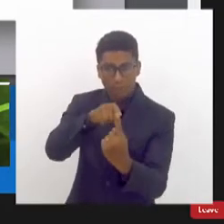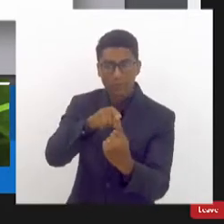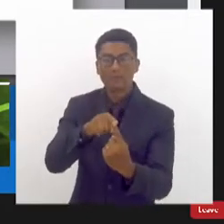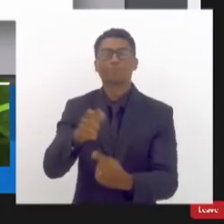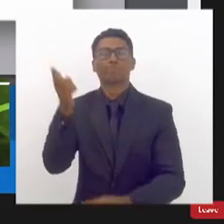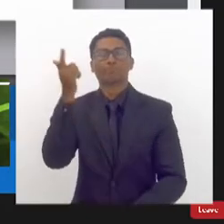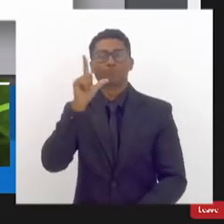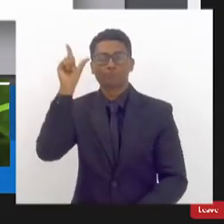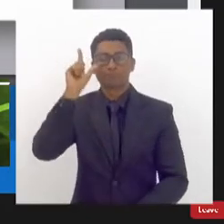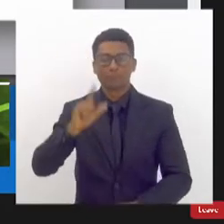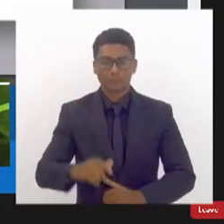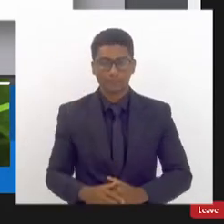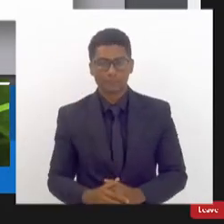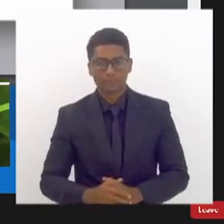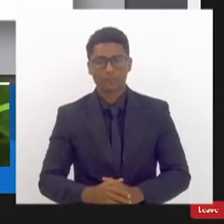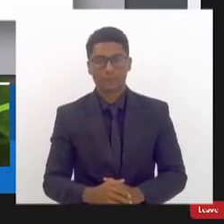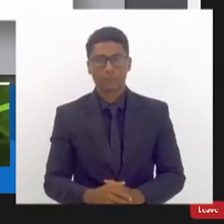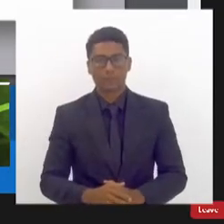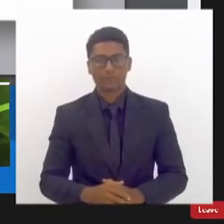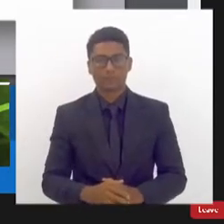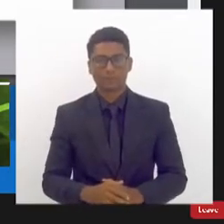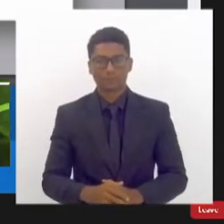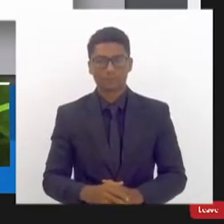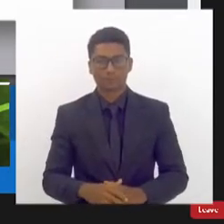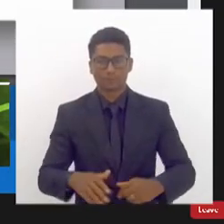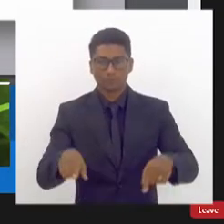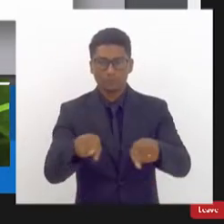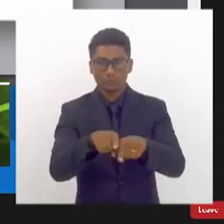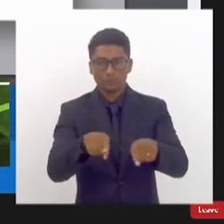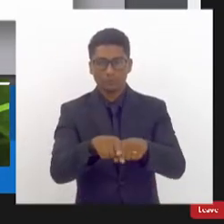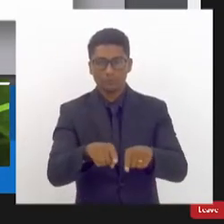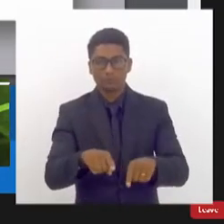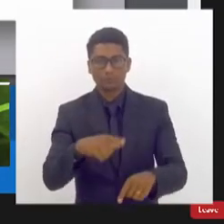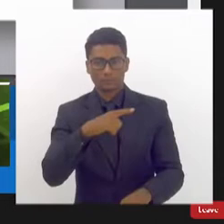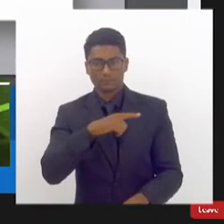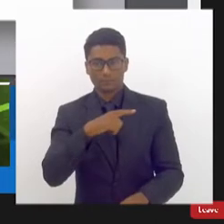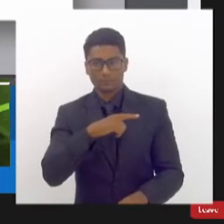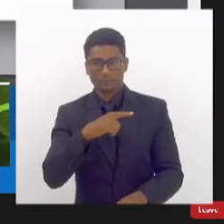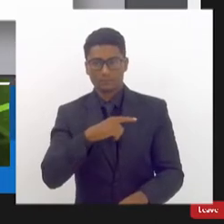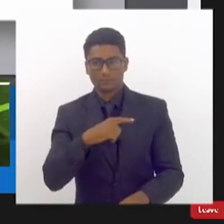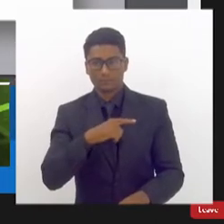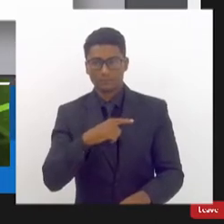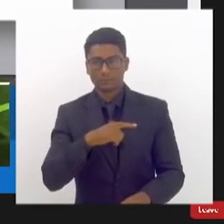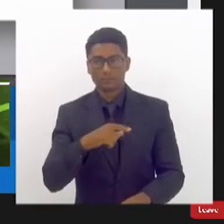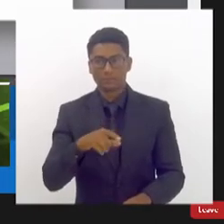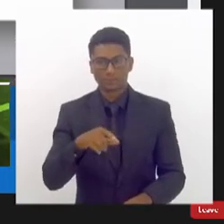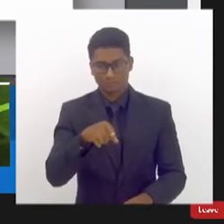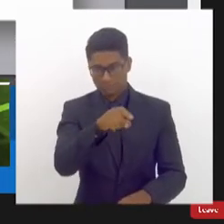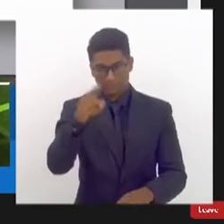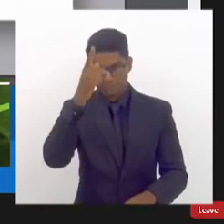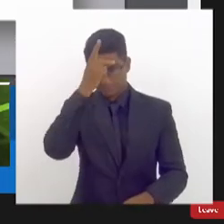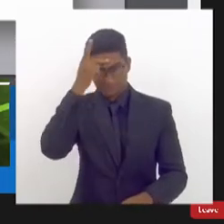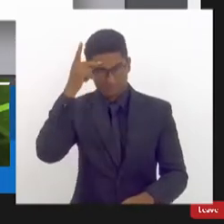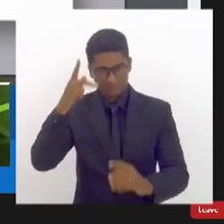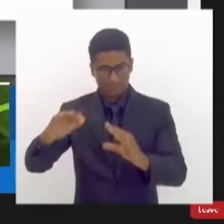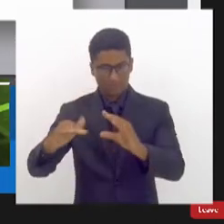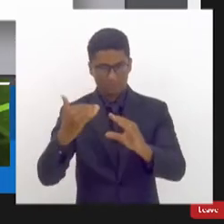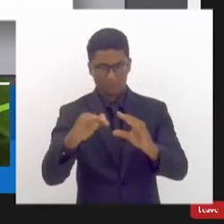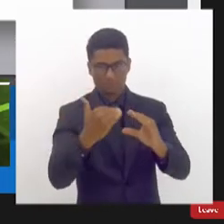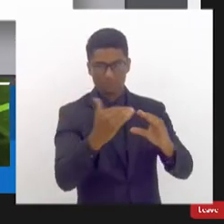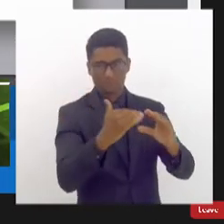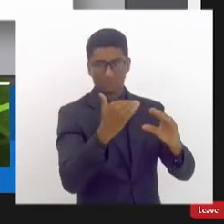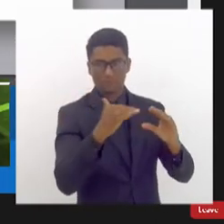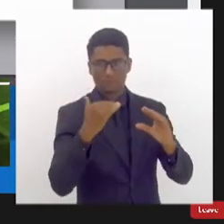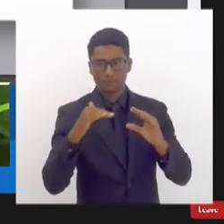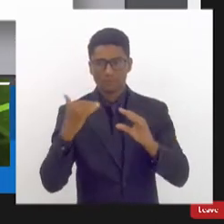ser implantado. Um dos pontos do canal Fale Conosco que nos chamou muita atenção, deputado, e aí eu peço